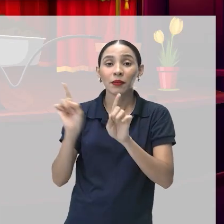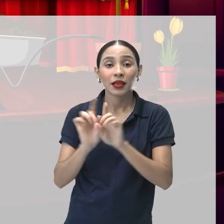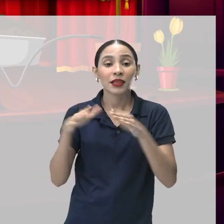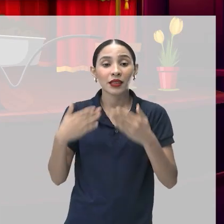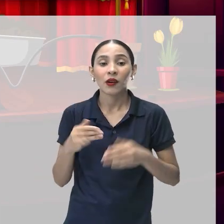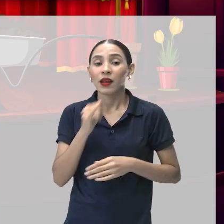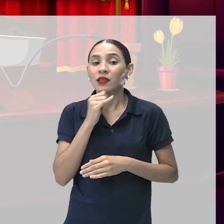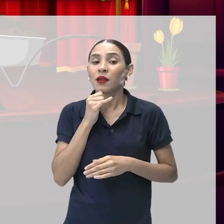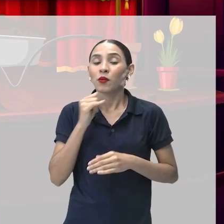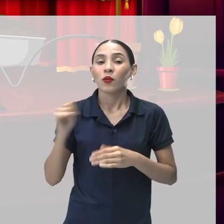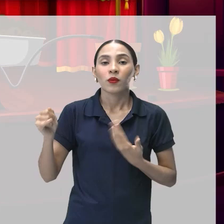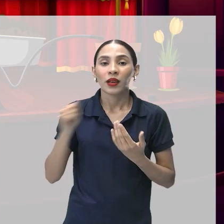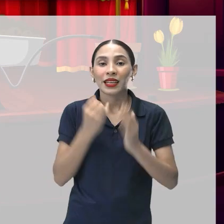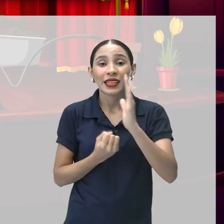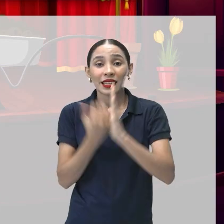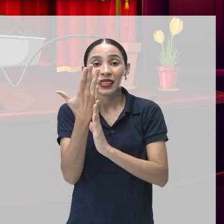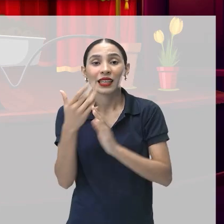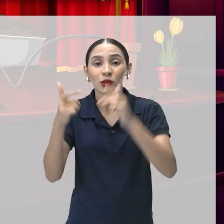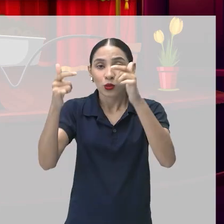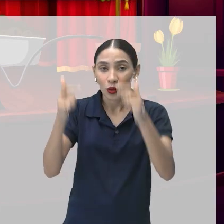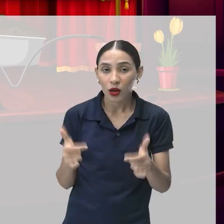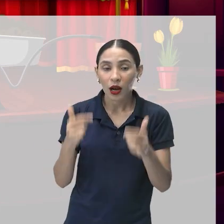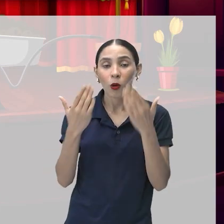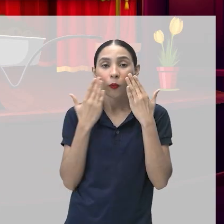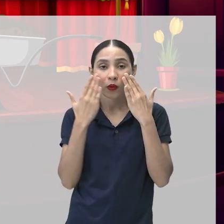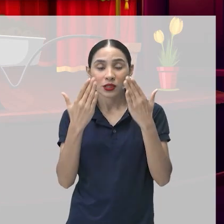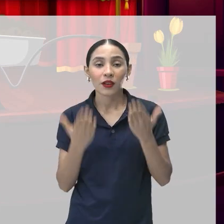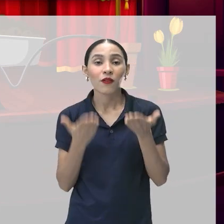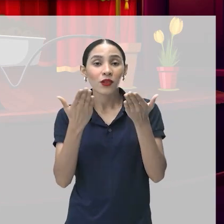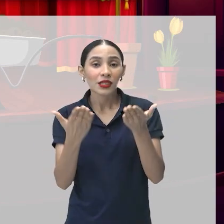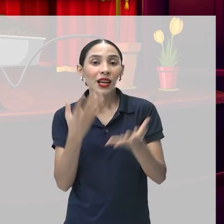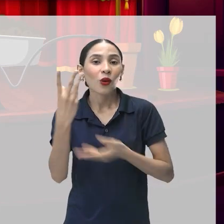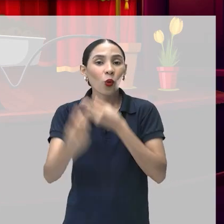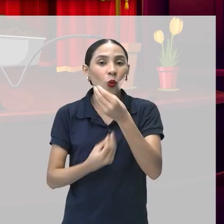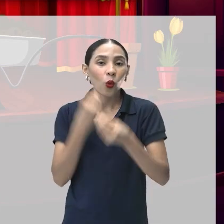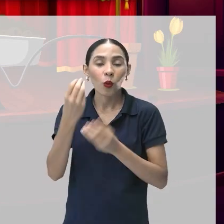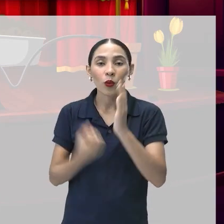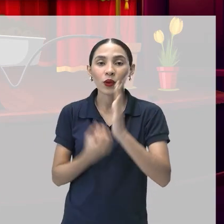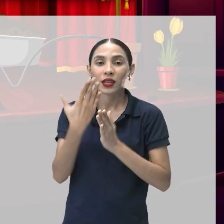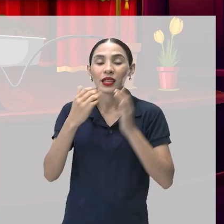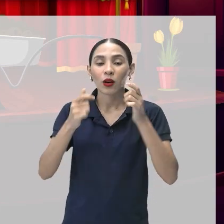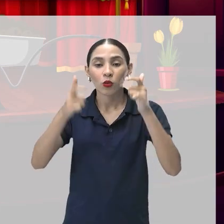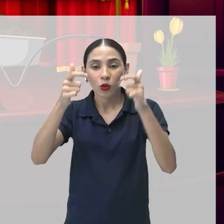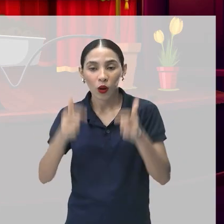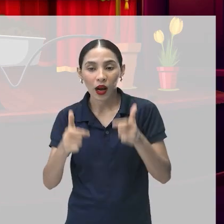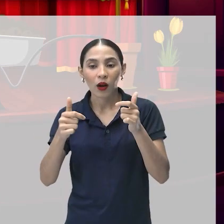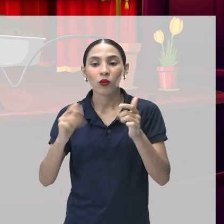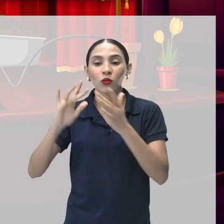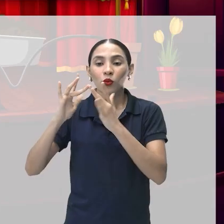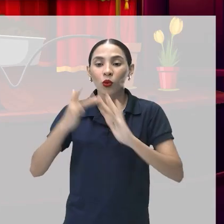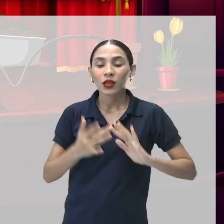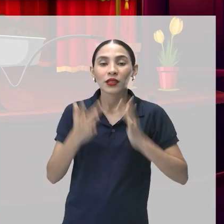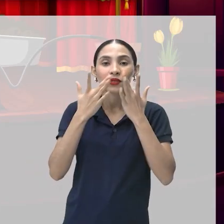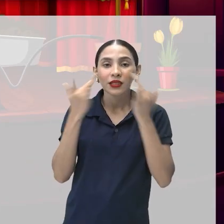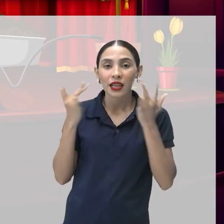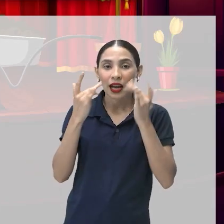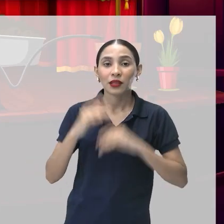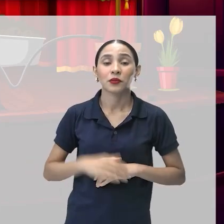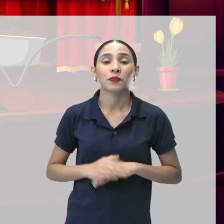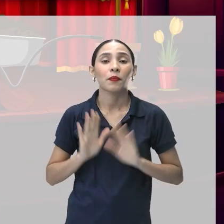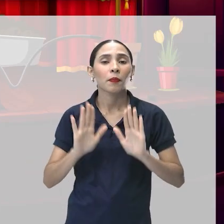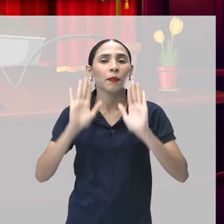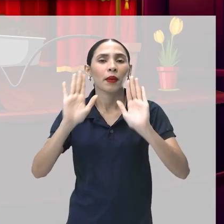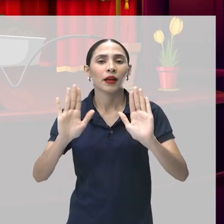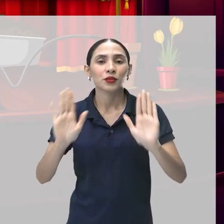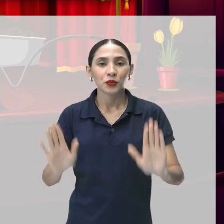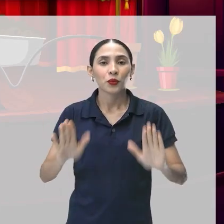estou compondo aqui o nosso cenário para mostrar para vocês como é que se cria um cenário, um contexto de teatro. E quais